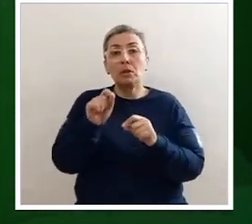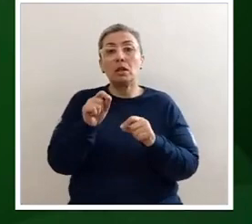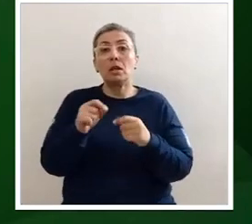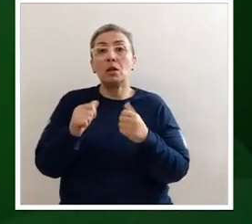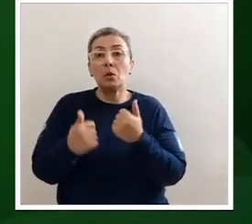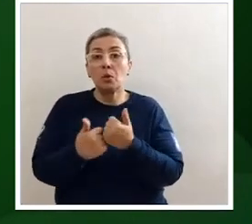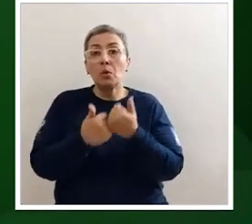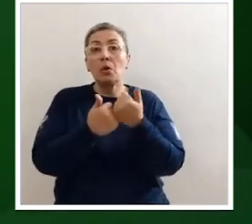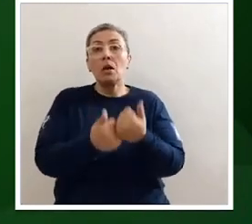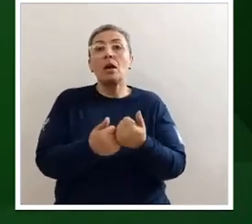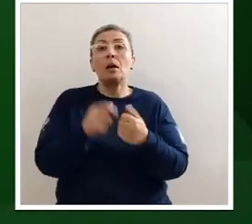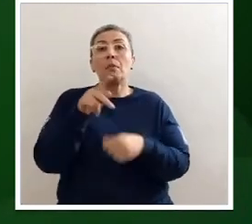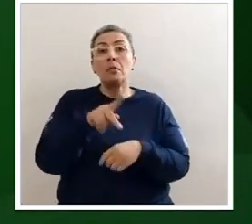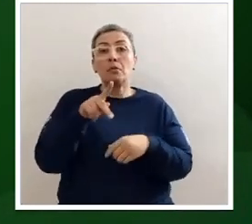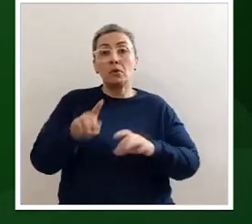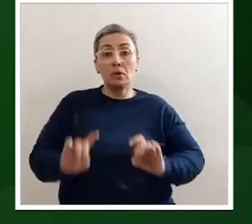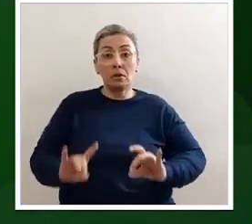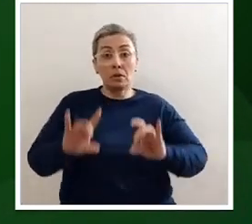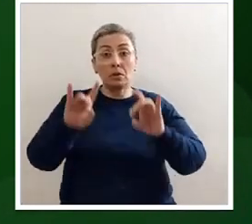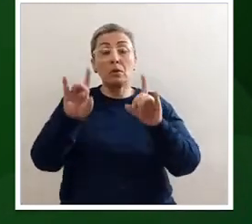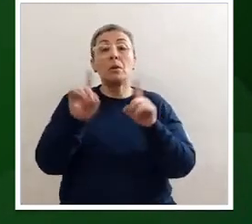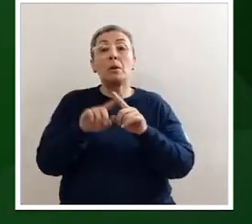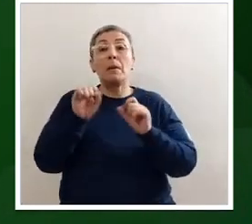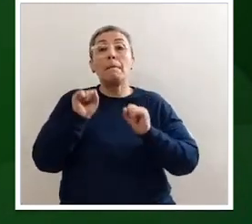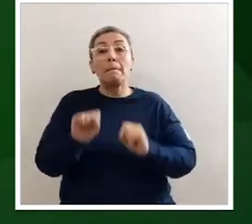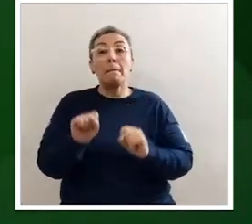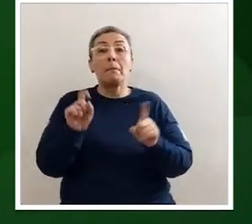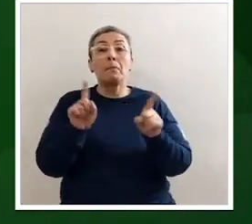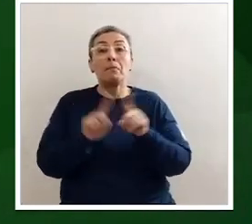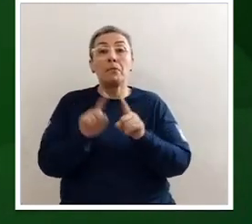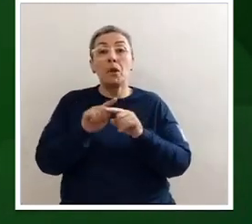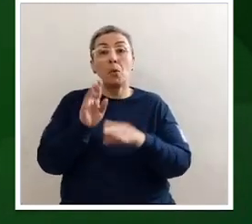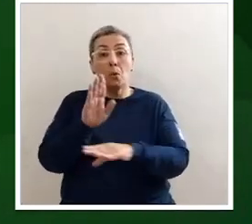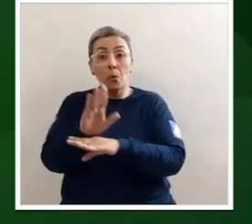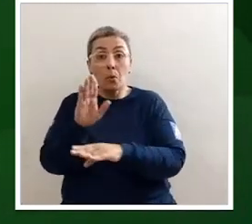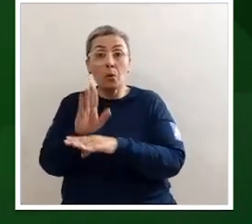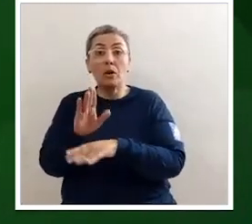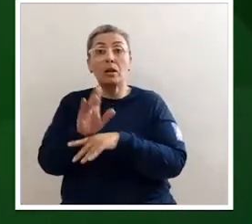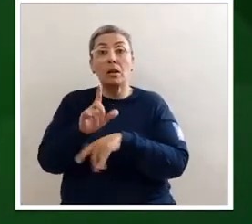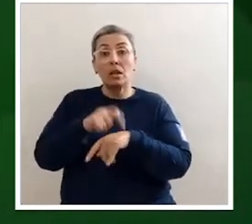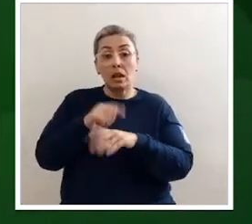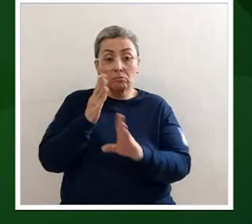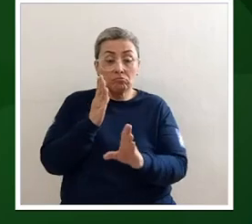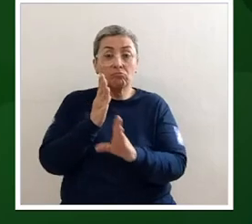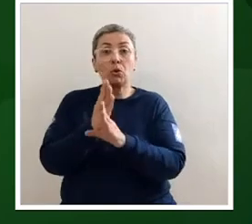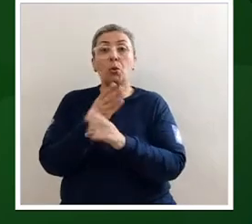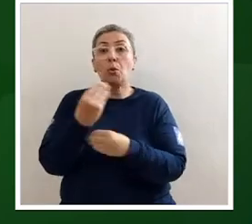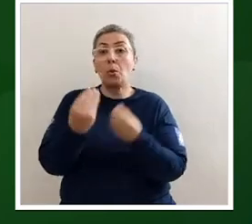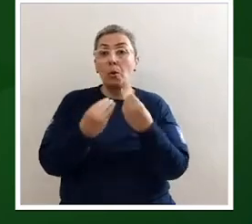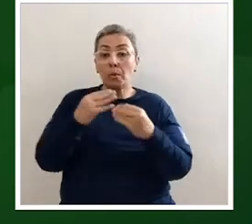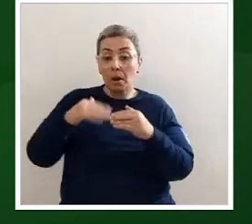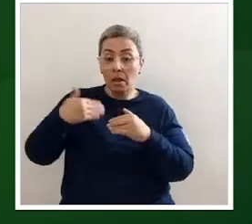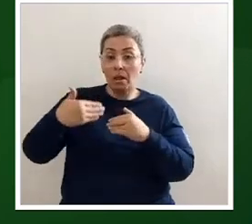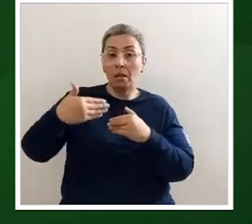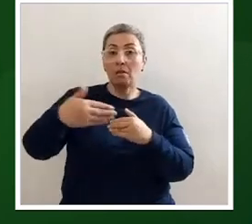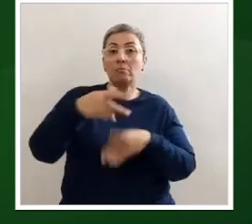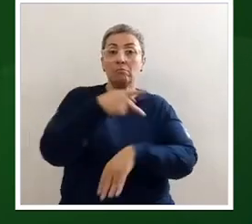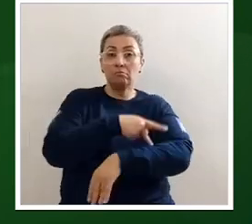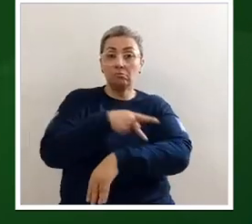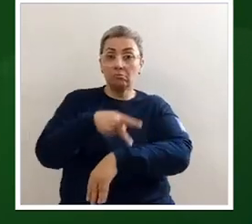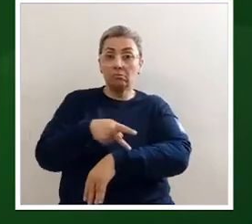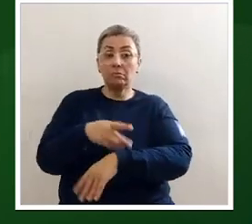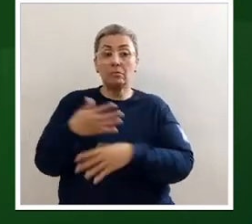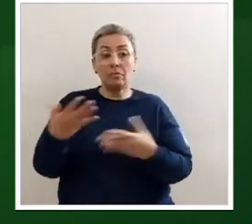professor especialista para que ele possa ajudar nessa identificação nesse percurso pedagógico